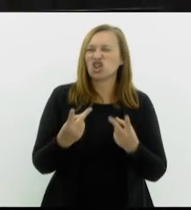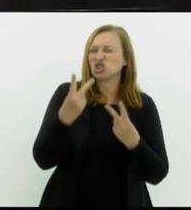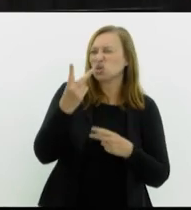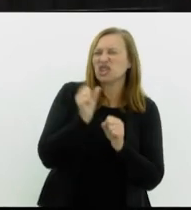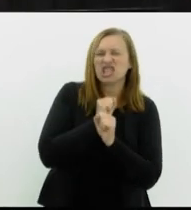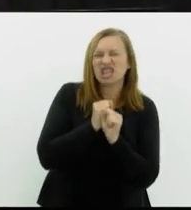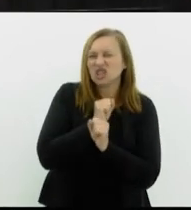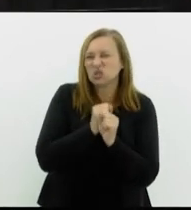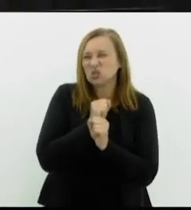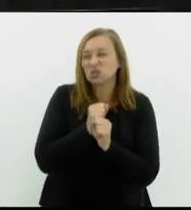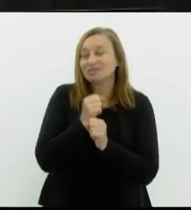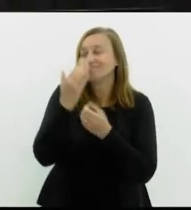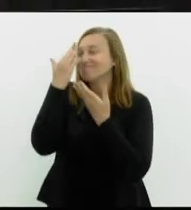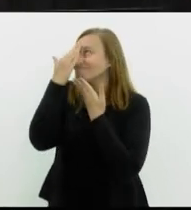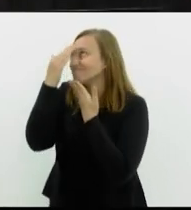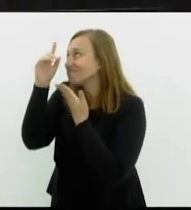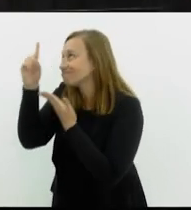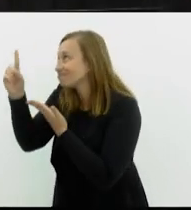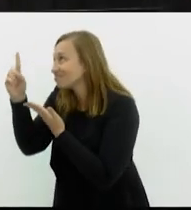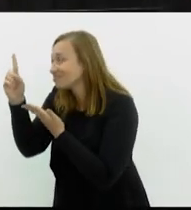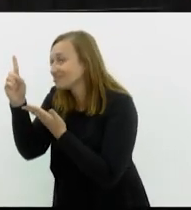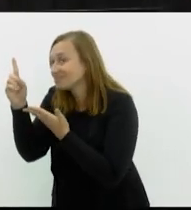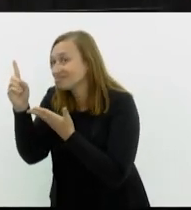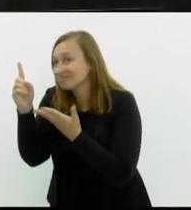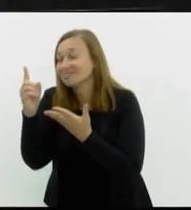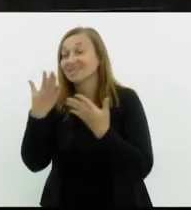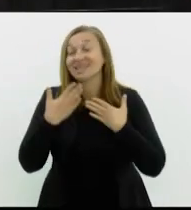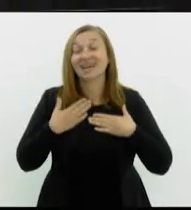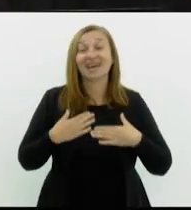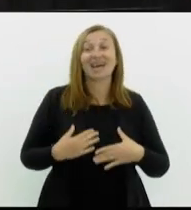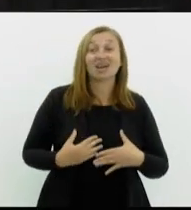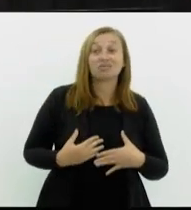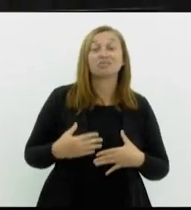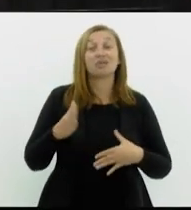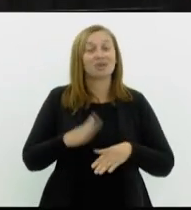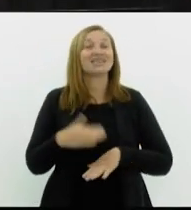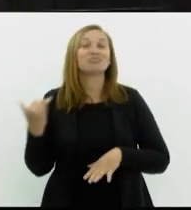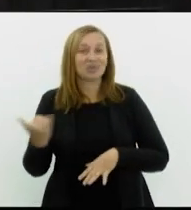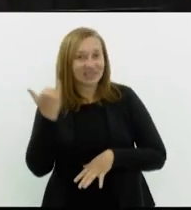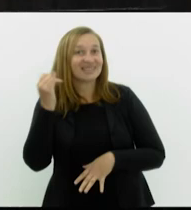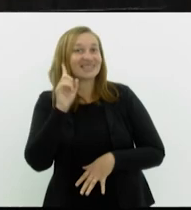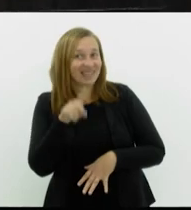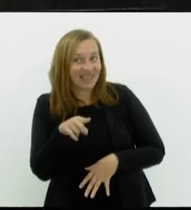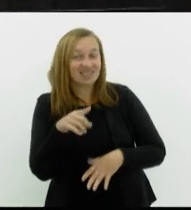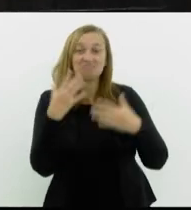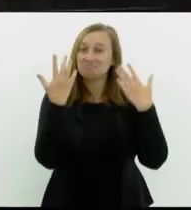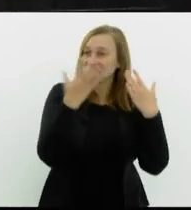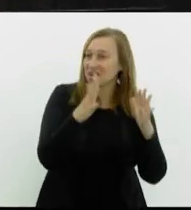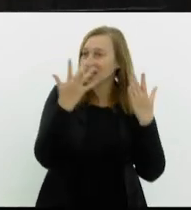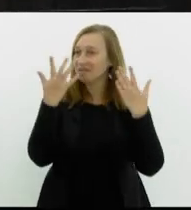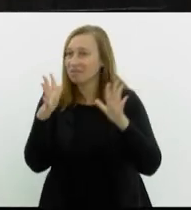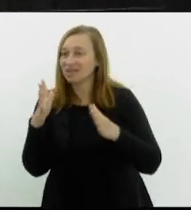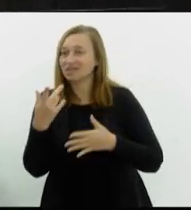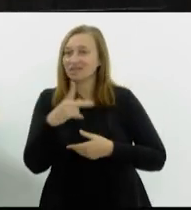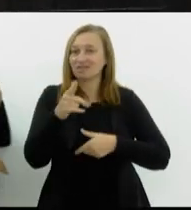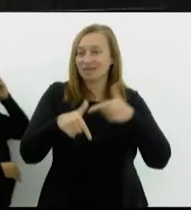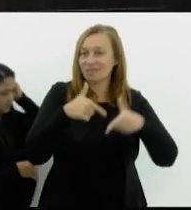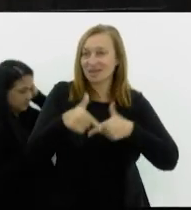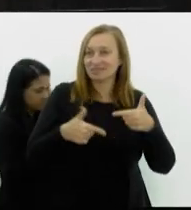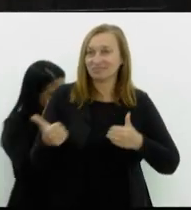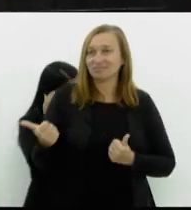2 anos, graças a Deus, absolutamente tranquilos, que é a coisa mais importante, né? Então, parabéns pela sua atuação.